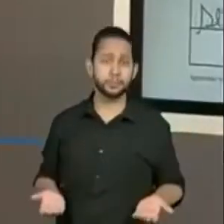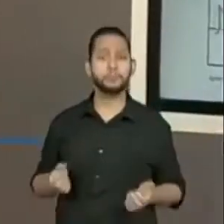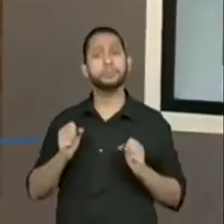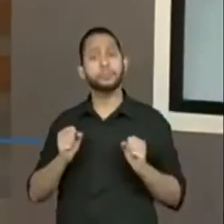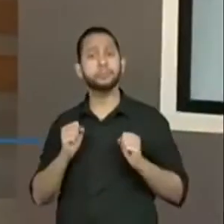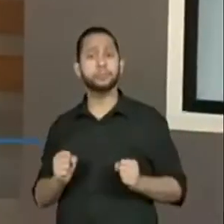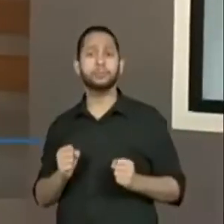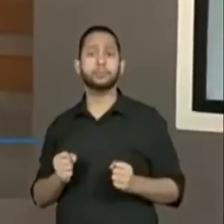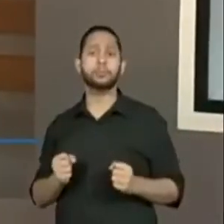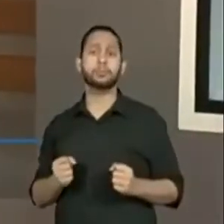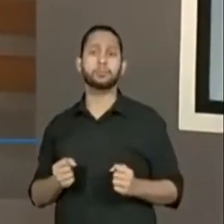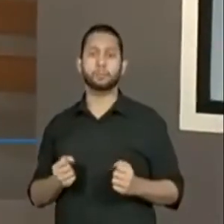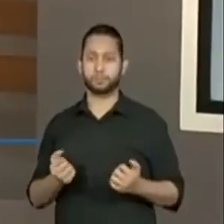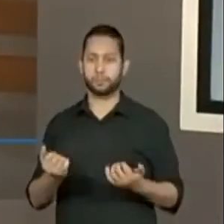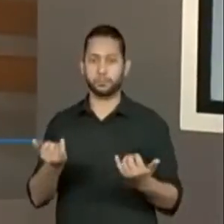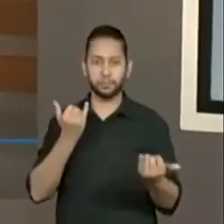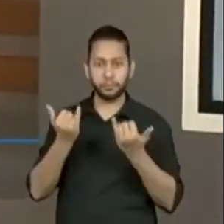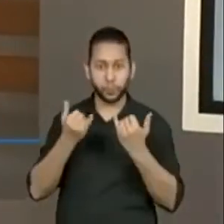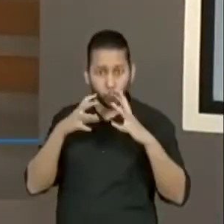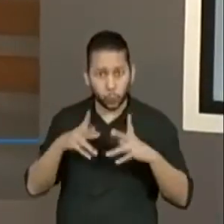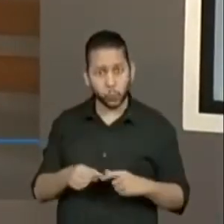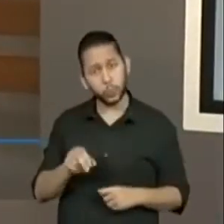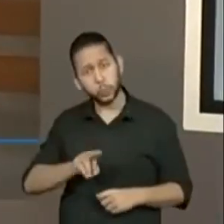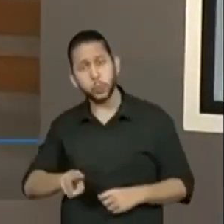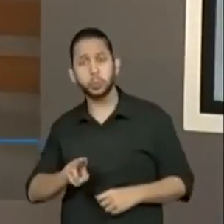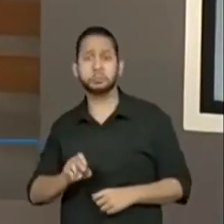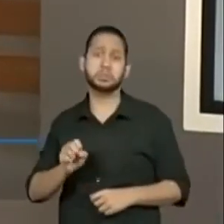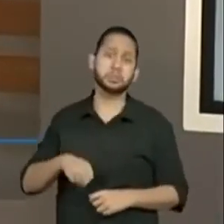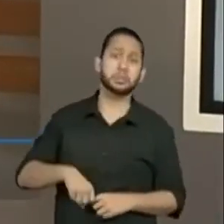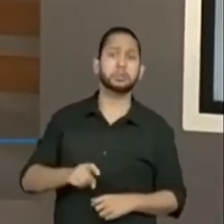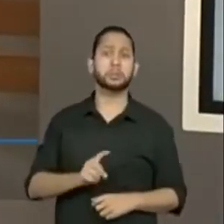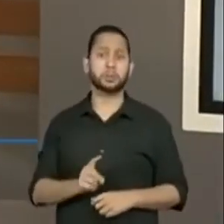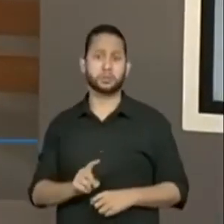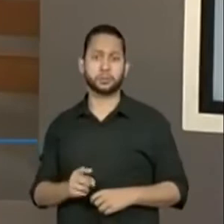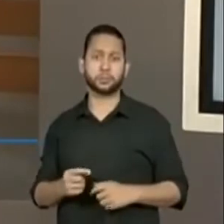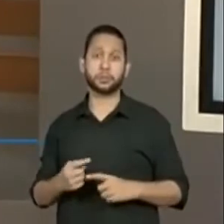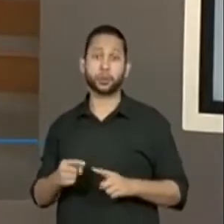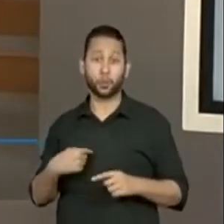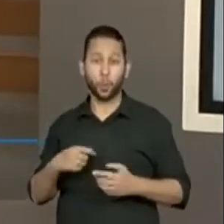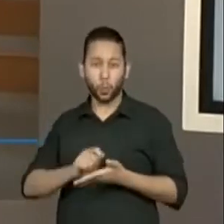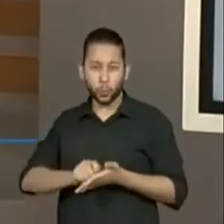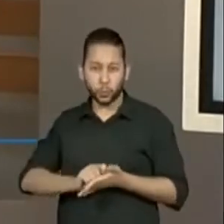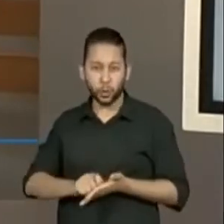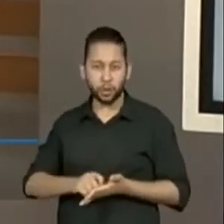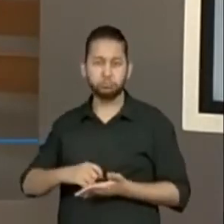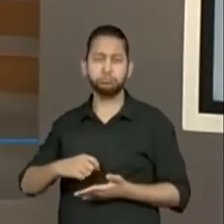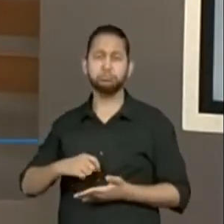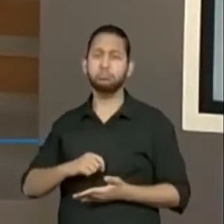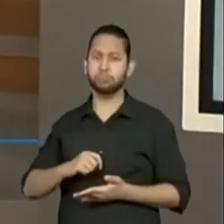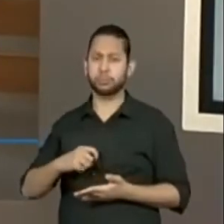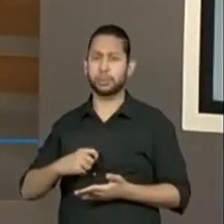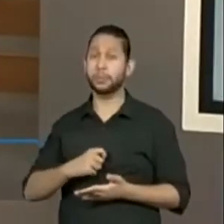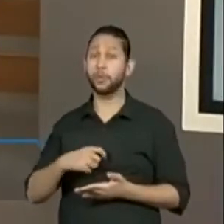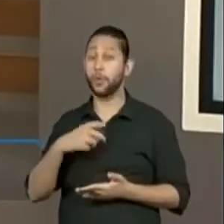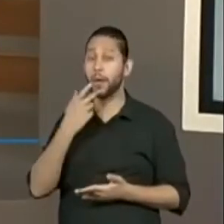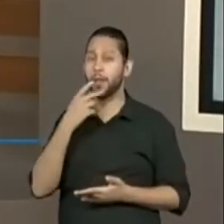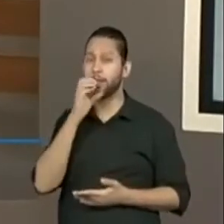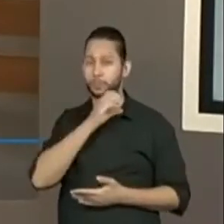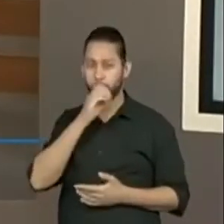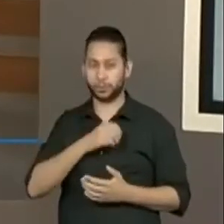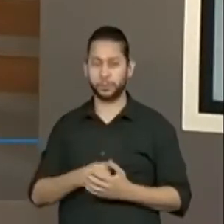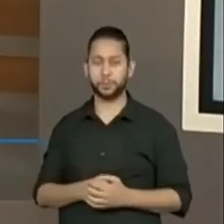você pode usar todos os dados ou não aqui eu não vou anotar na lousa Tá mas por exemplo aqui eu vou falar bem